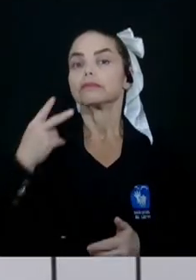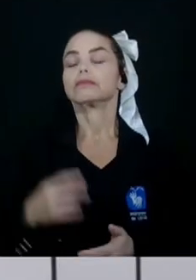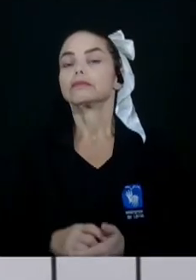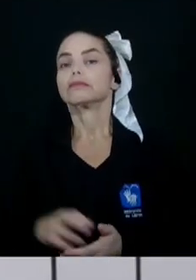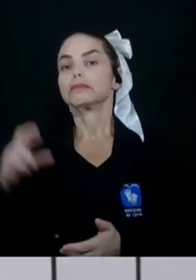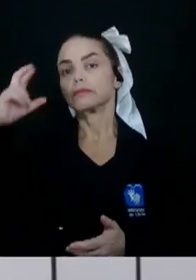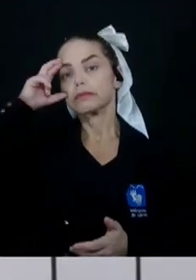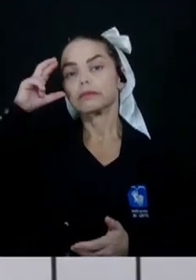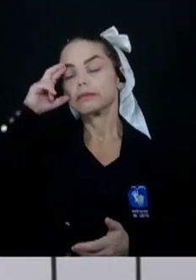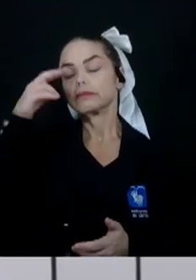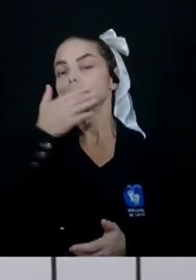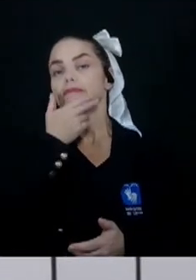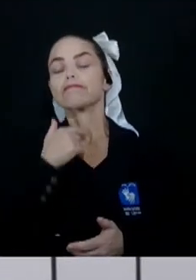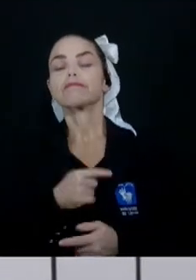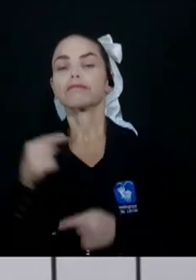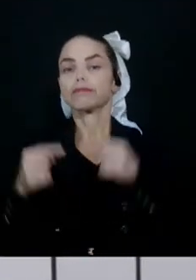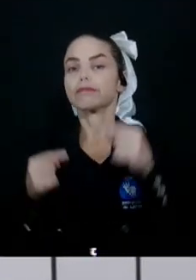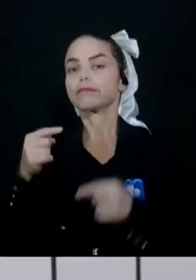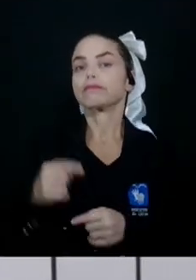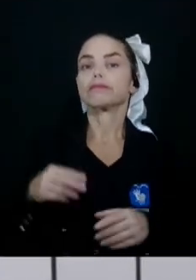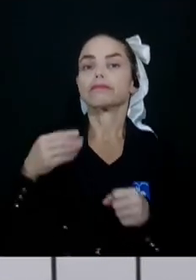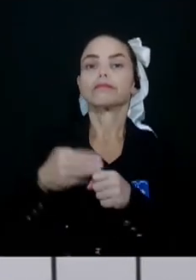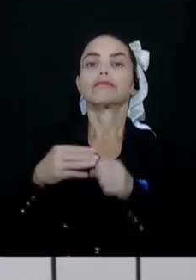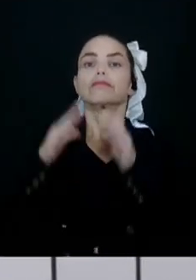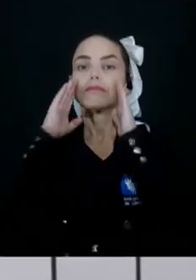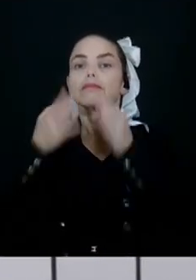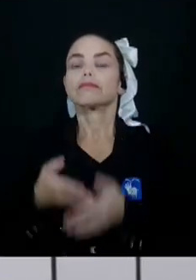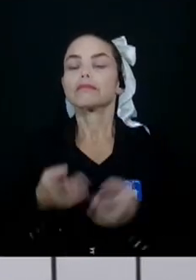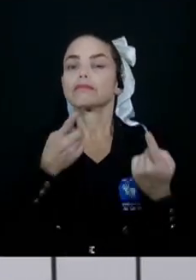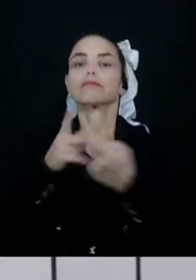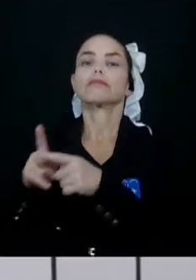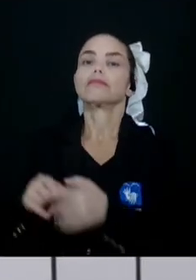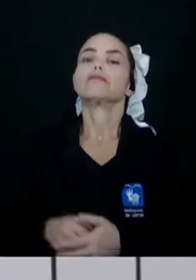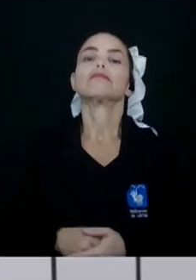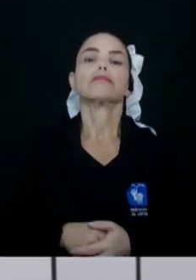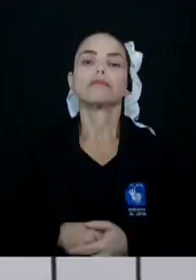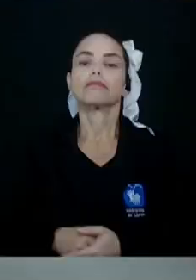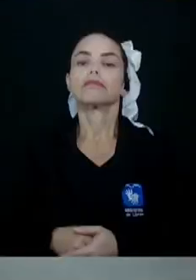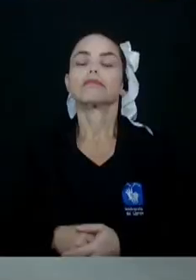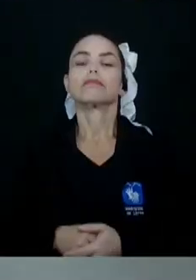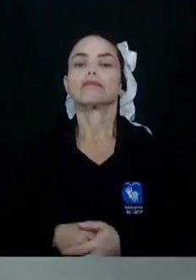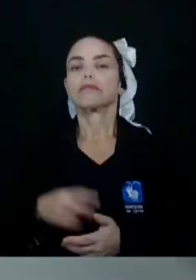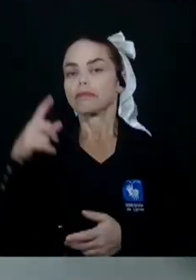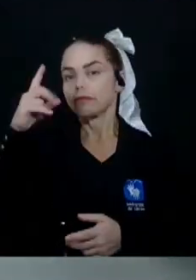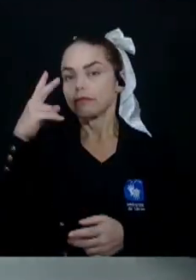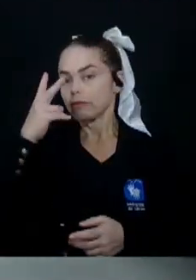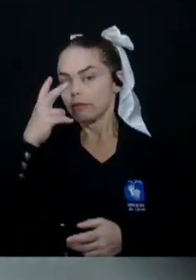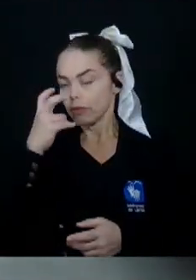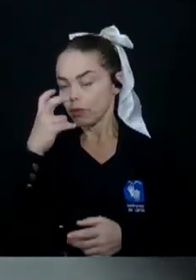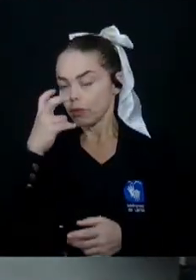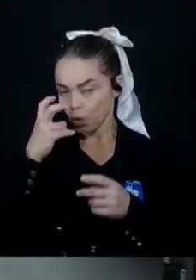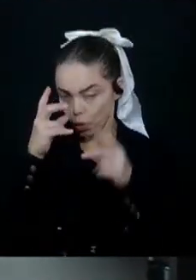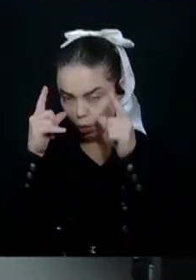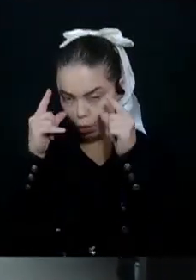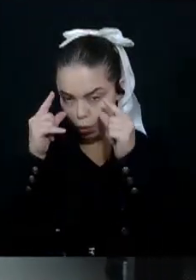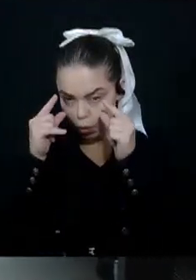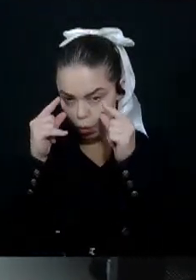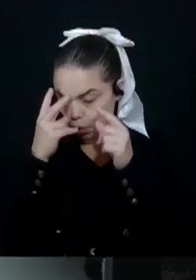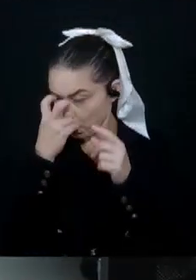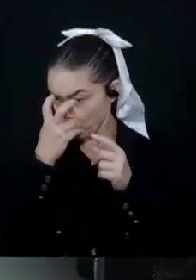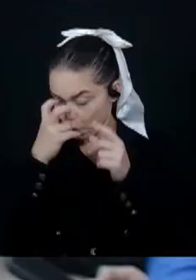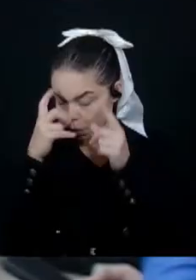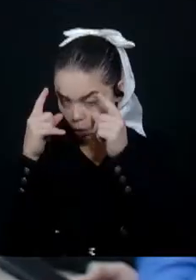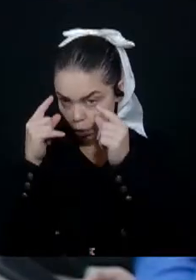uma política municipal voltada ao combate da degeneração macular. Um projeto de lei apresentado na Câmara